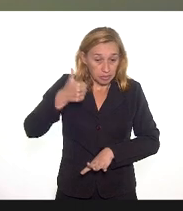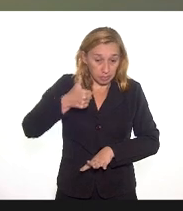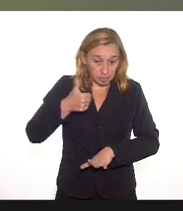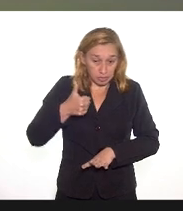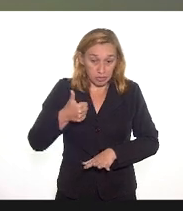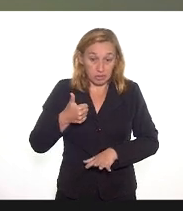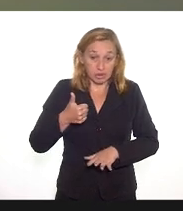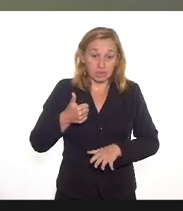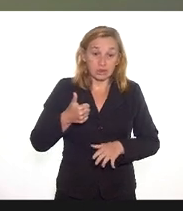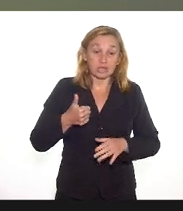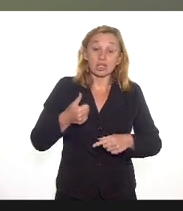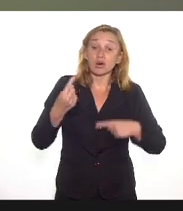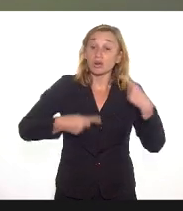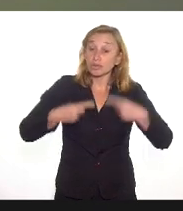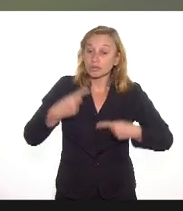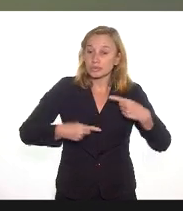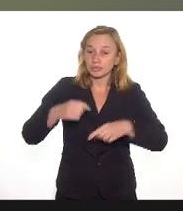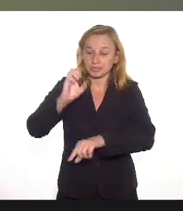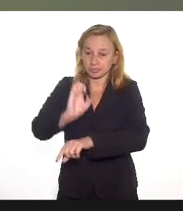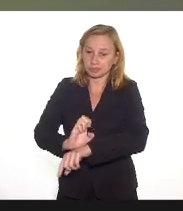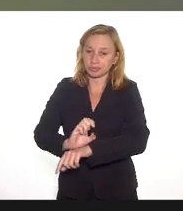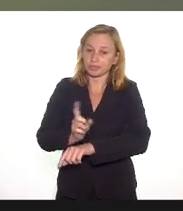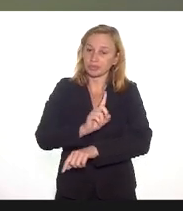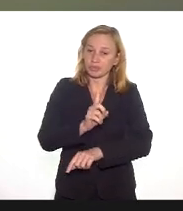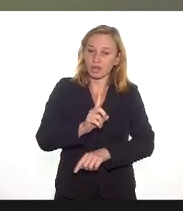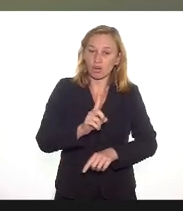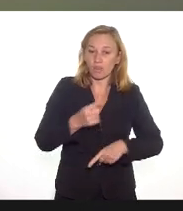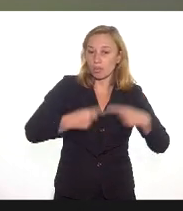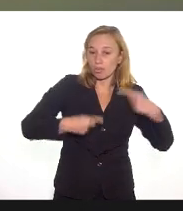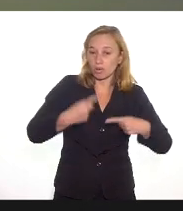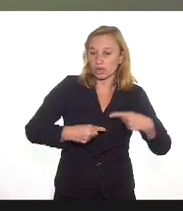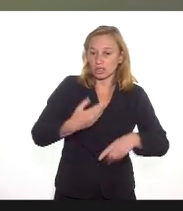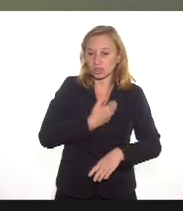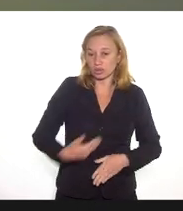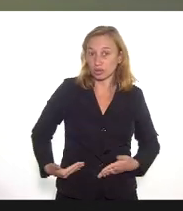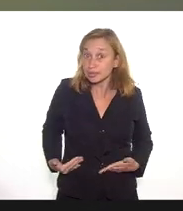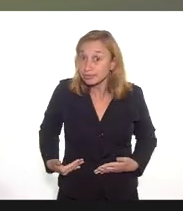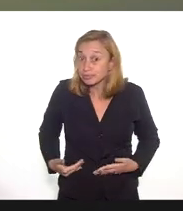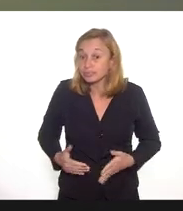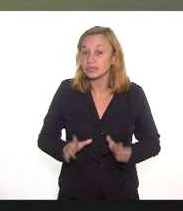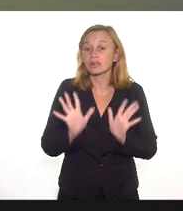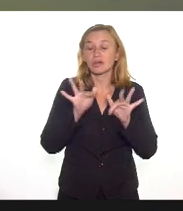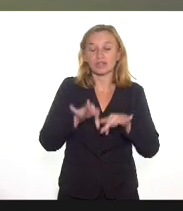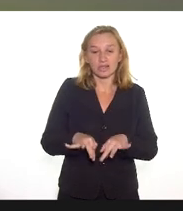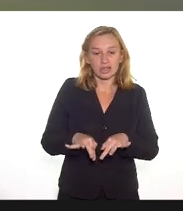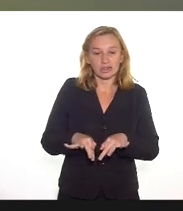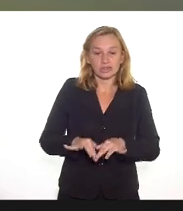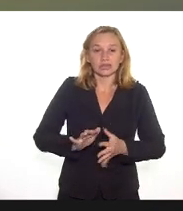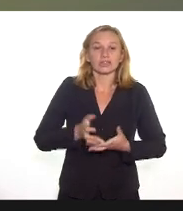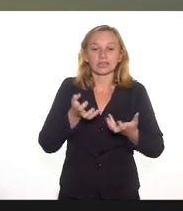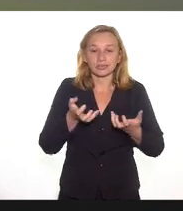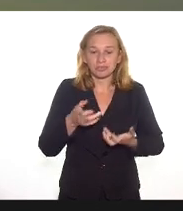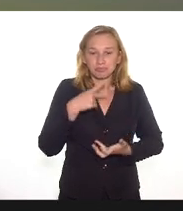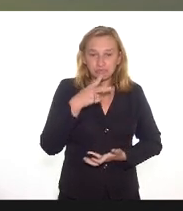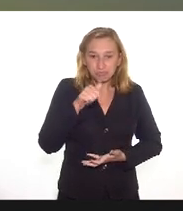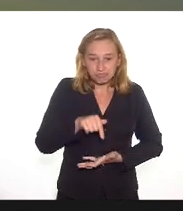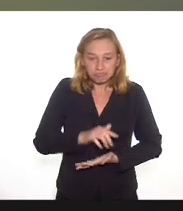questão que envolve uma política de Estado e não uma política de governo. E, para terminar, queria fazer